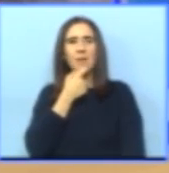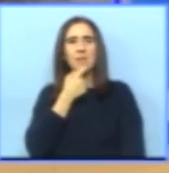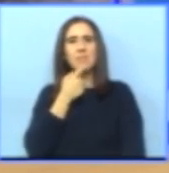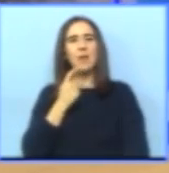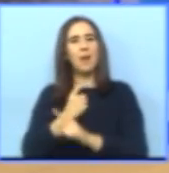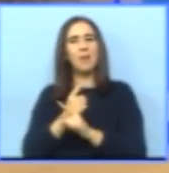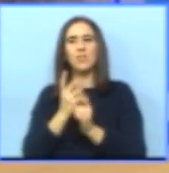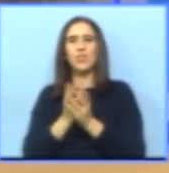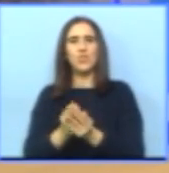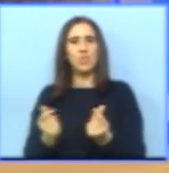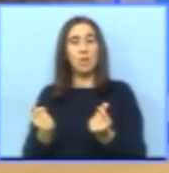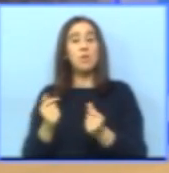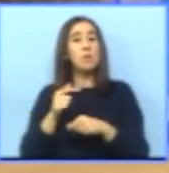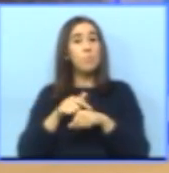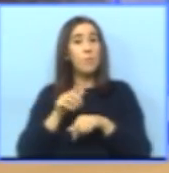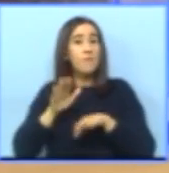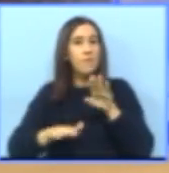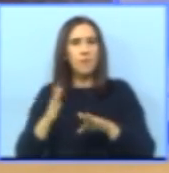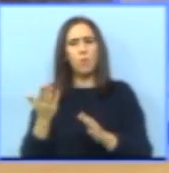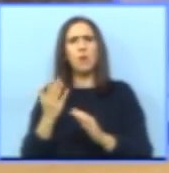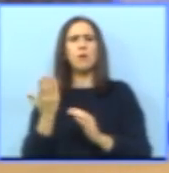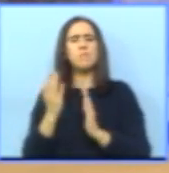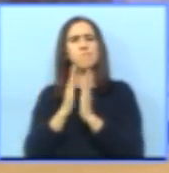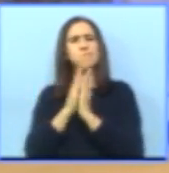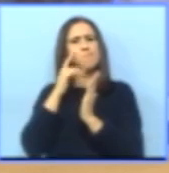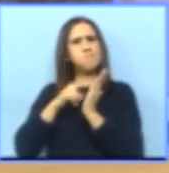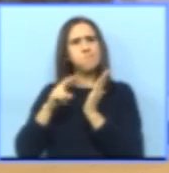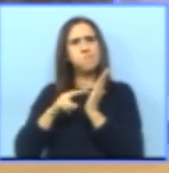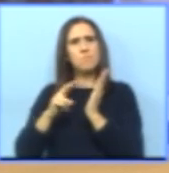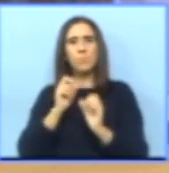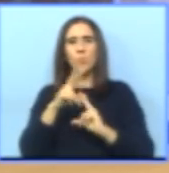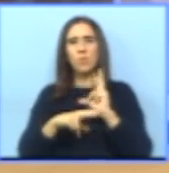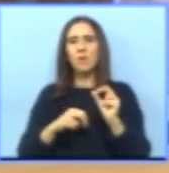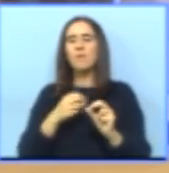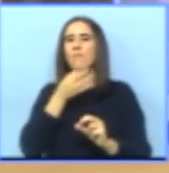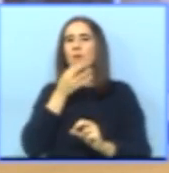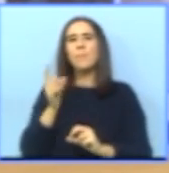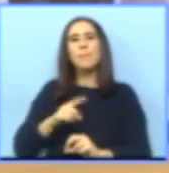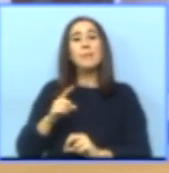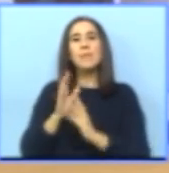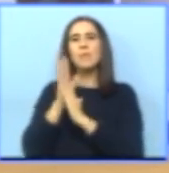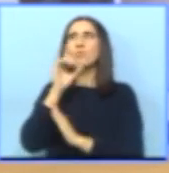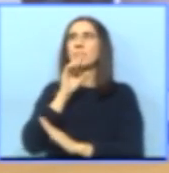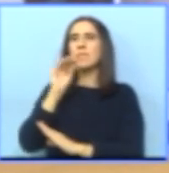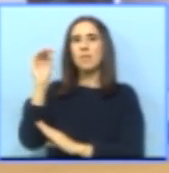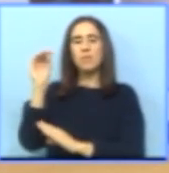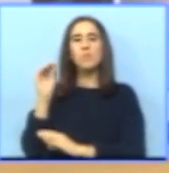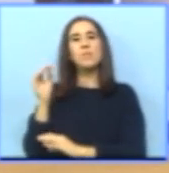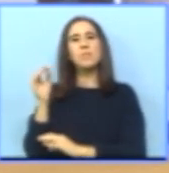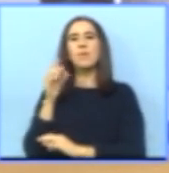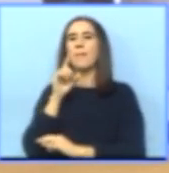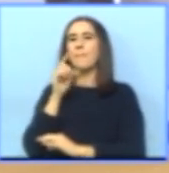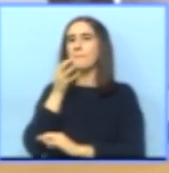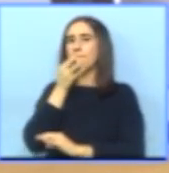momento. Há momentos, e há teólogos modernos, como o Padre Tomás Aquino, que falam muito do silêncio de Deus. Quer dizer, Deus fala quando está calado.